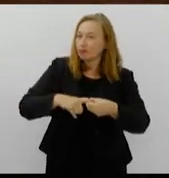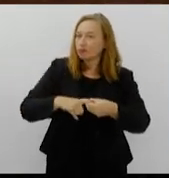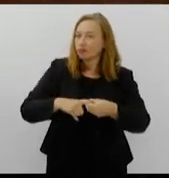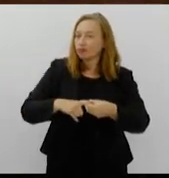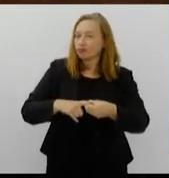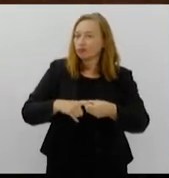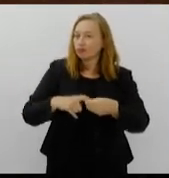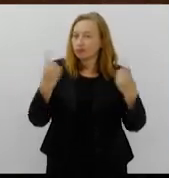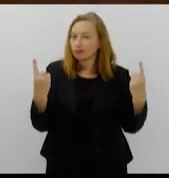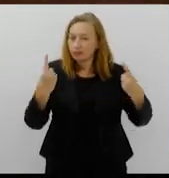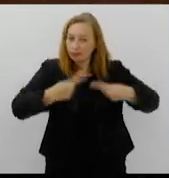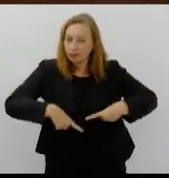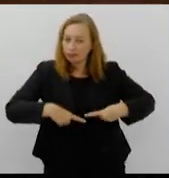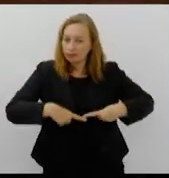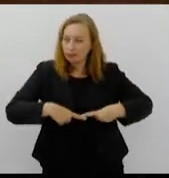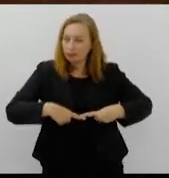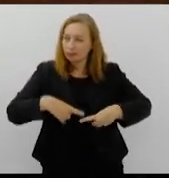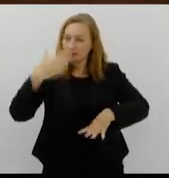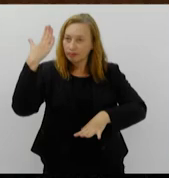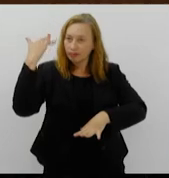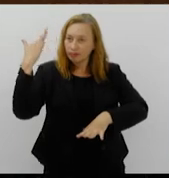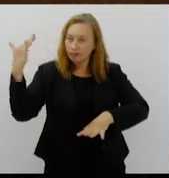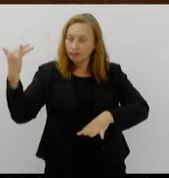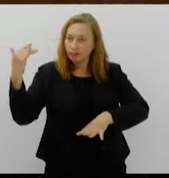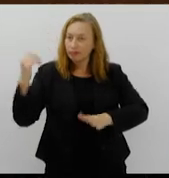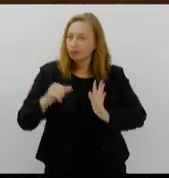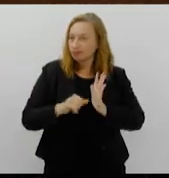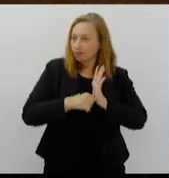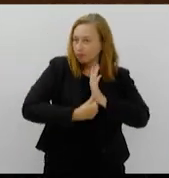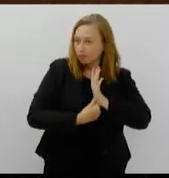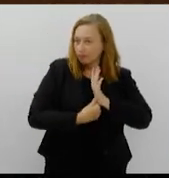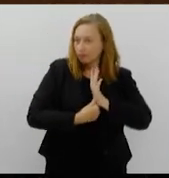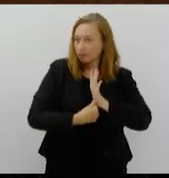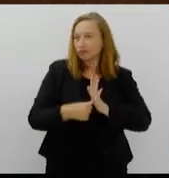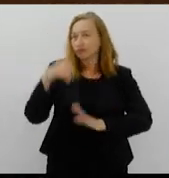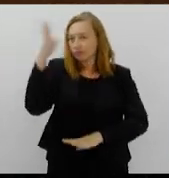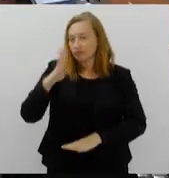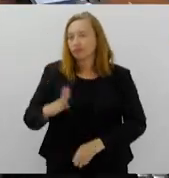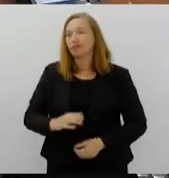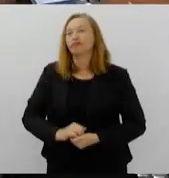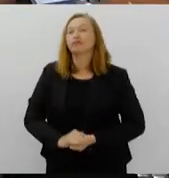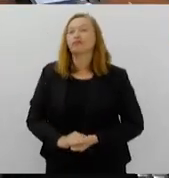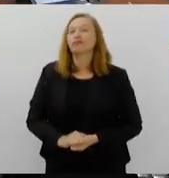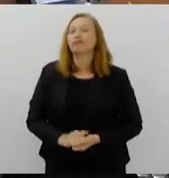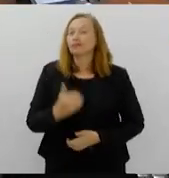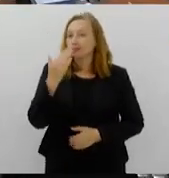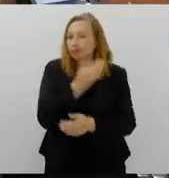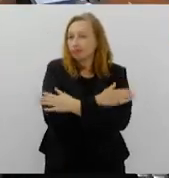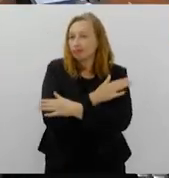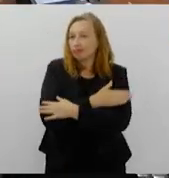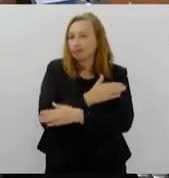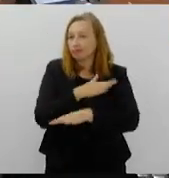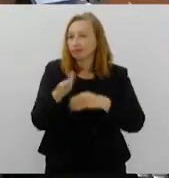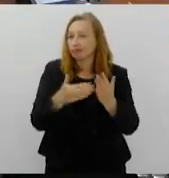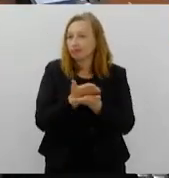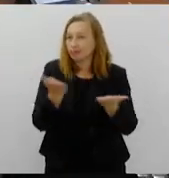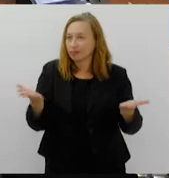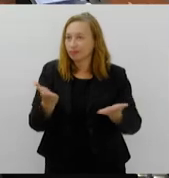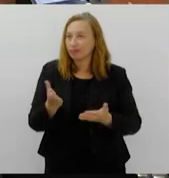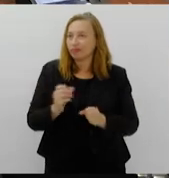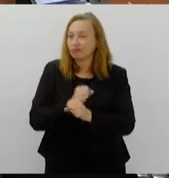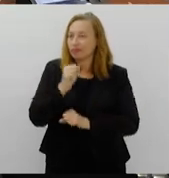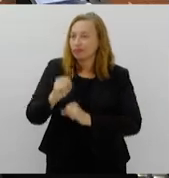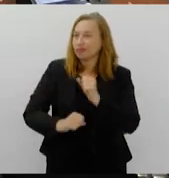Fluminense, clássico grandes do futebol brasileiro. Um abraço a todos. Ano que vem,